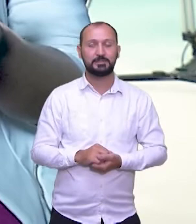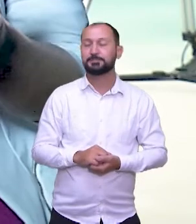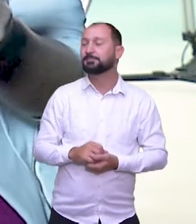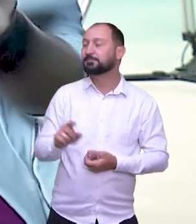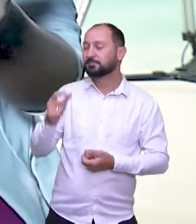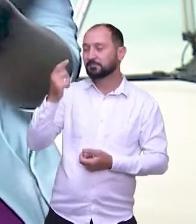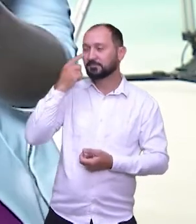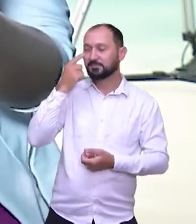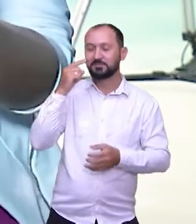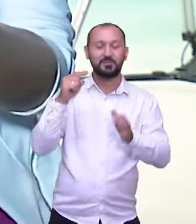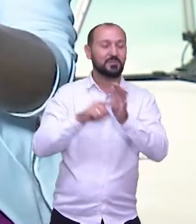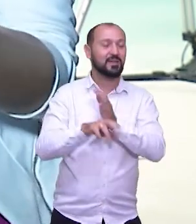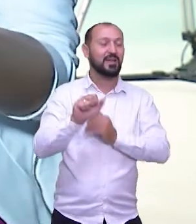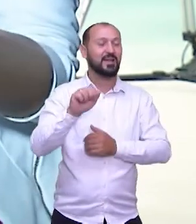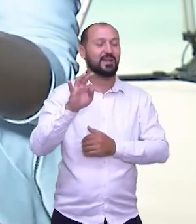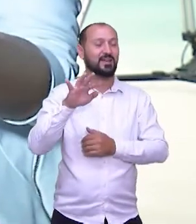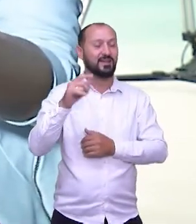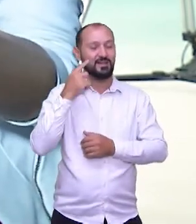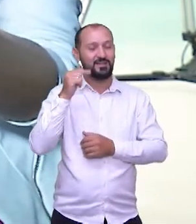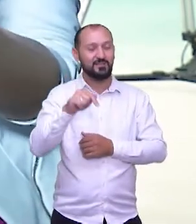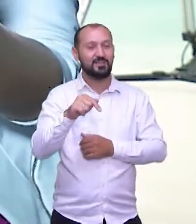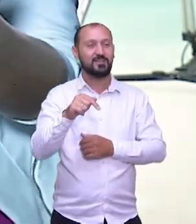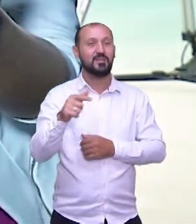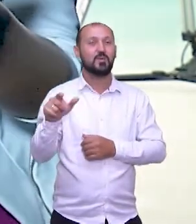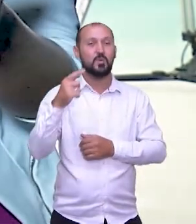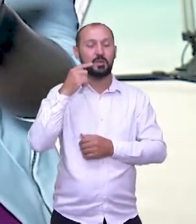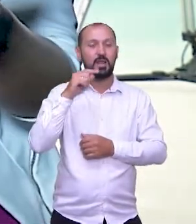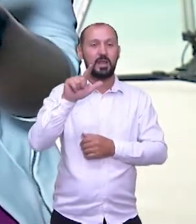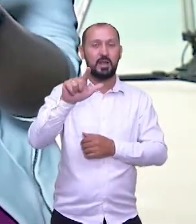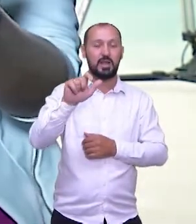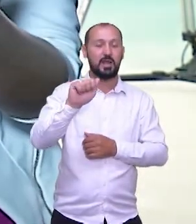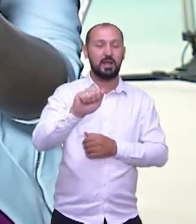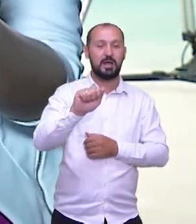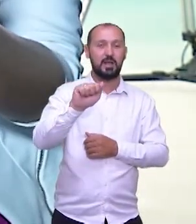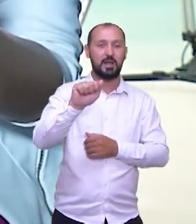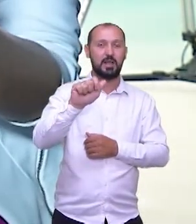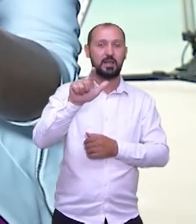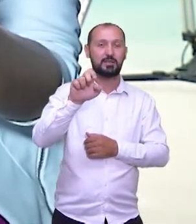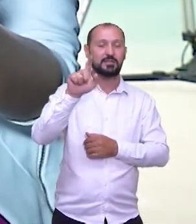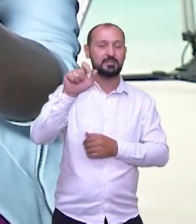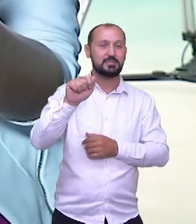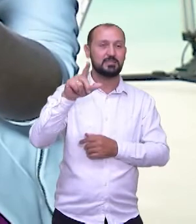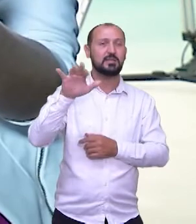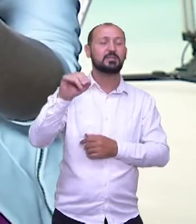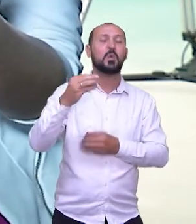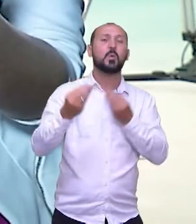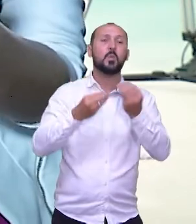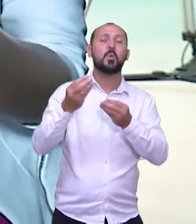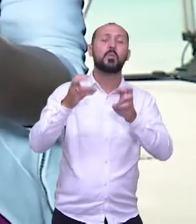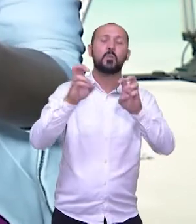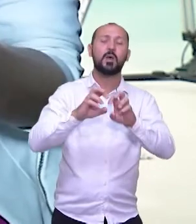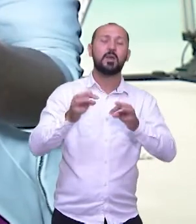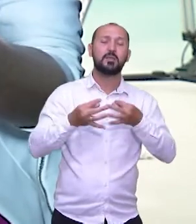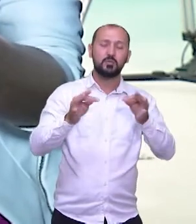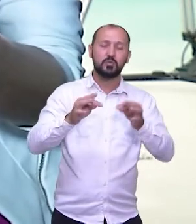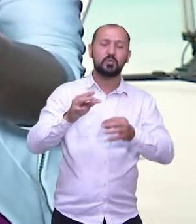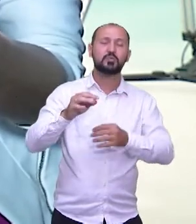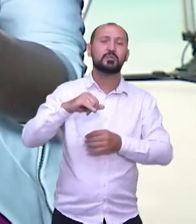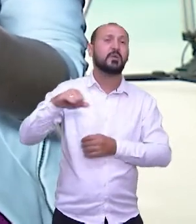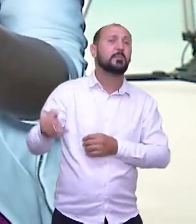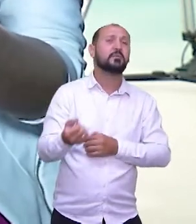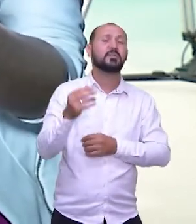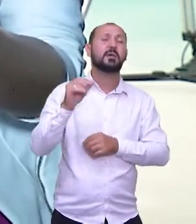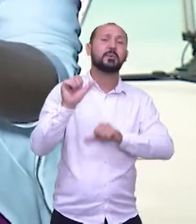que é, Areta? Temos mais perguntas aqui, Radamés. Alessandra Freitas quer saber qual o papel da tecnologia na execução desse